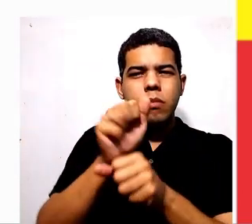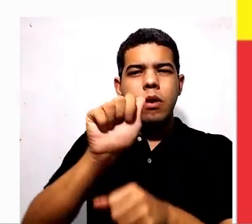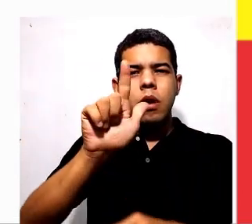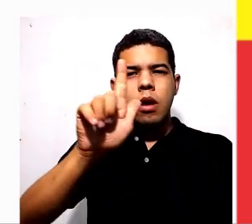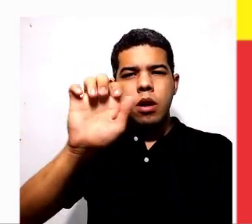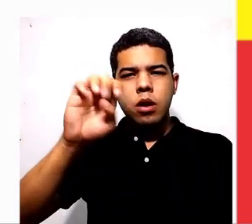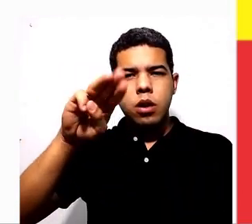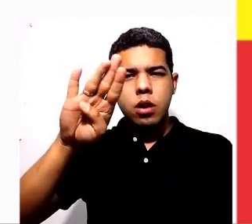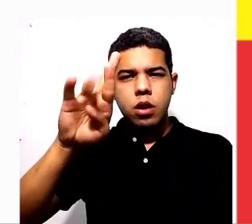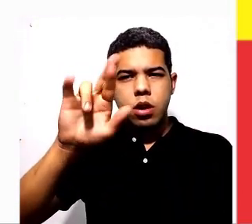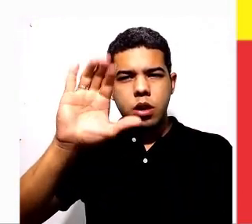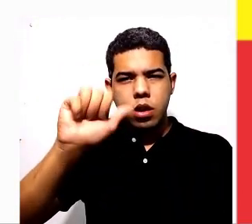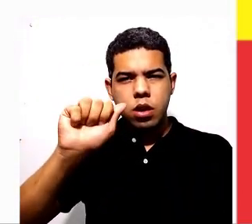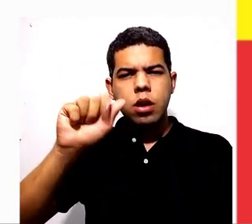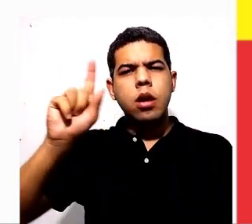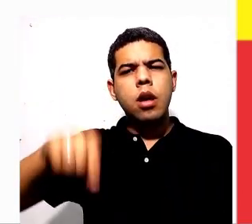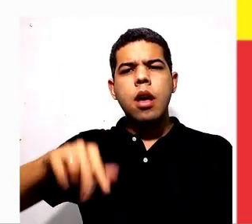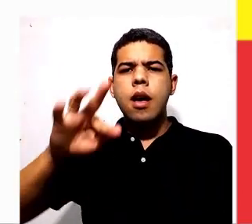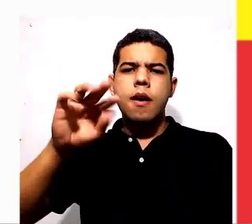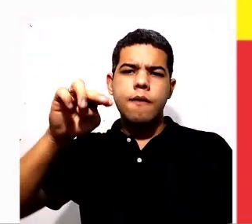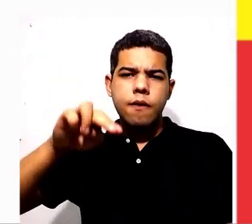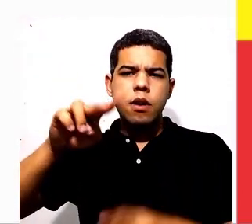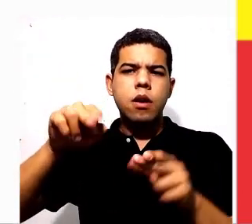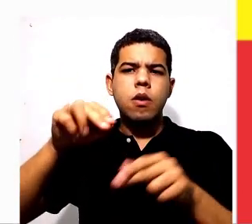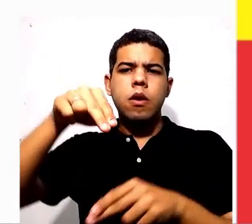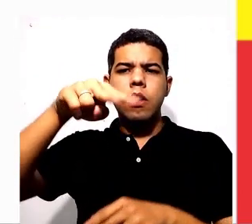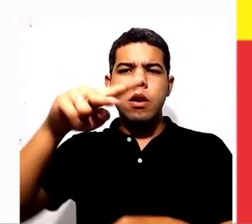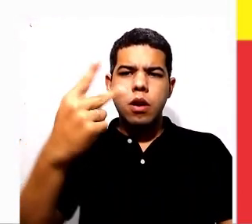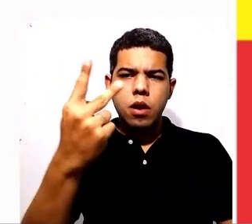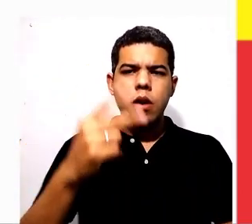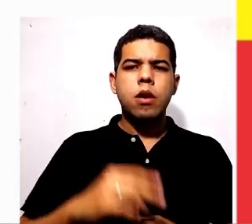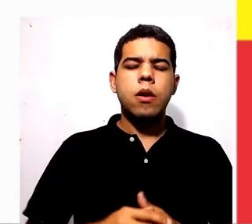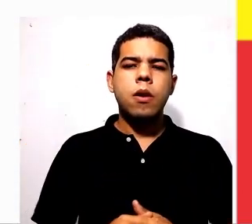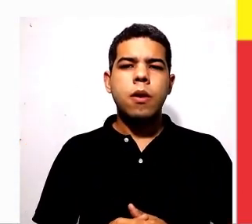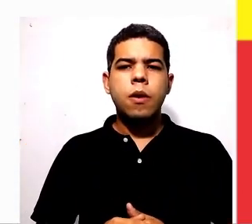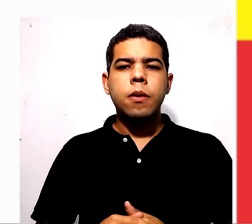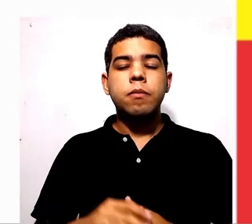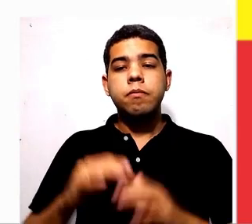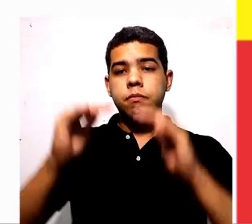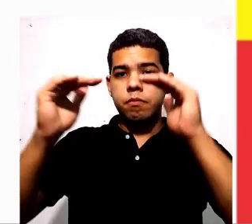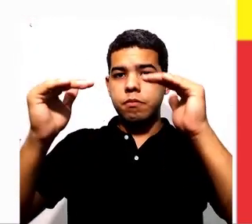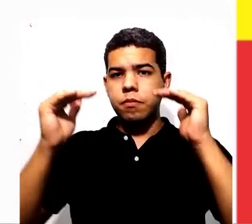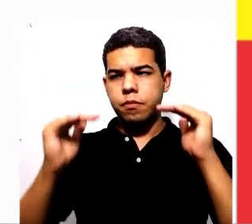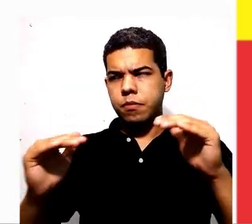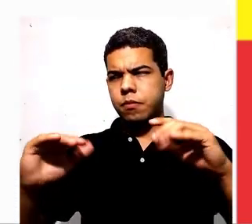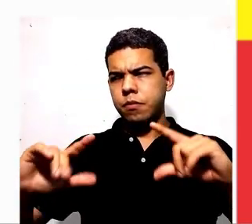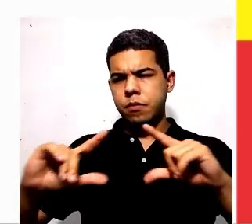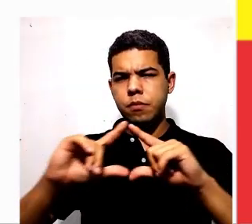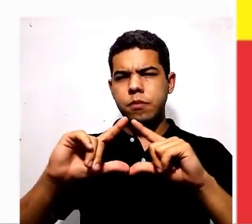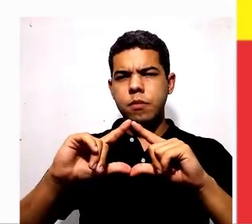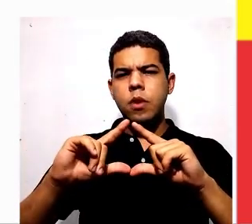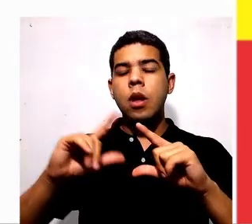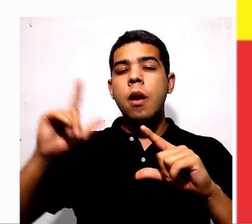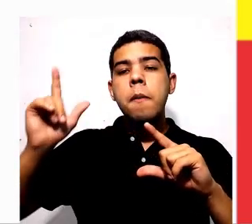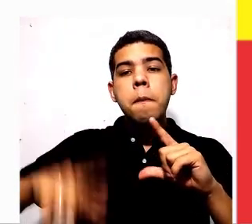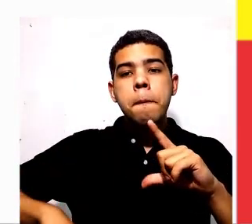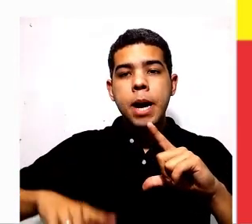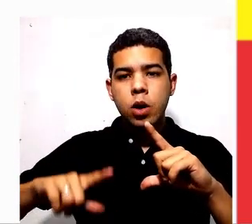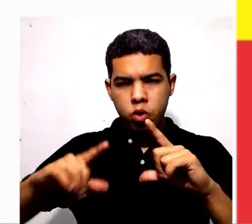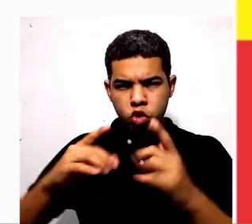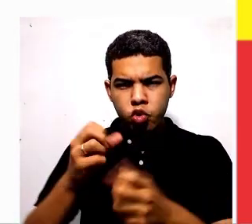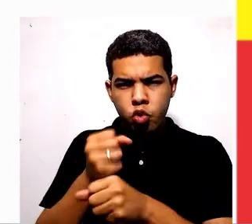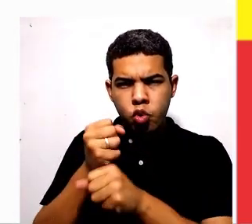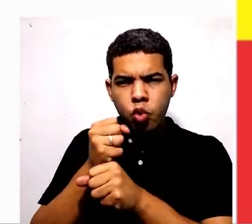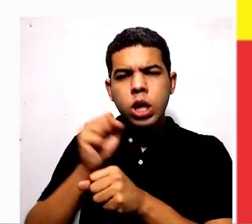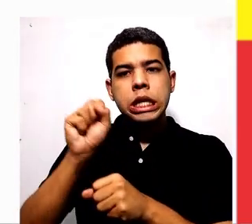expressão algébrica que tem aí, ó, Fn igual a N ao quadrado. Então, se é 1, 1 ao quadrado, 1. Vai para baixo, o losango. Vai construir